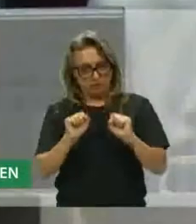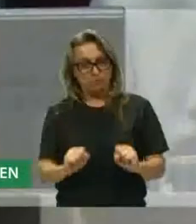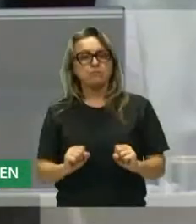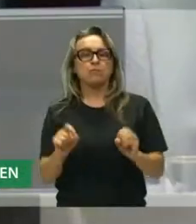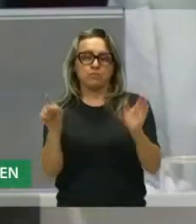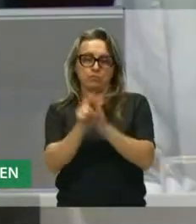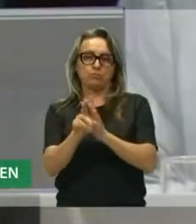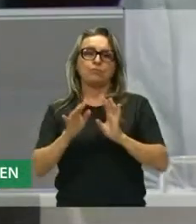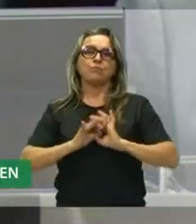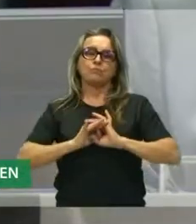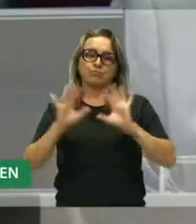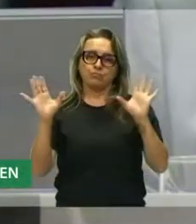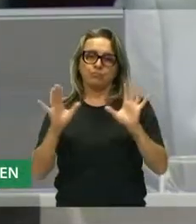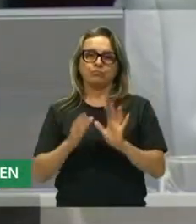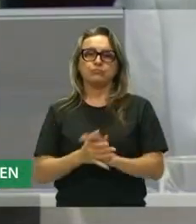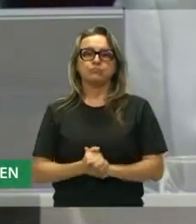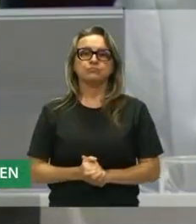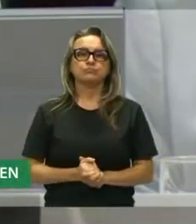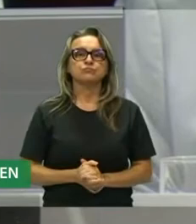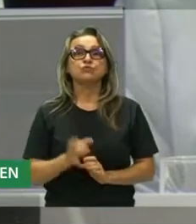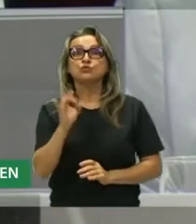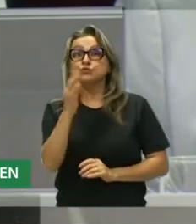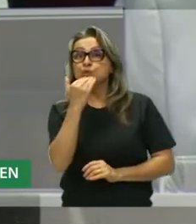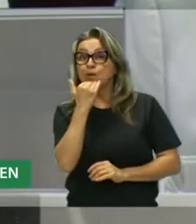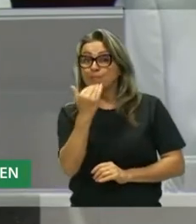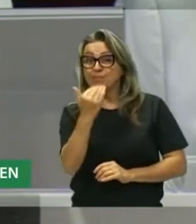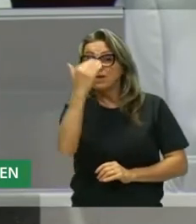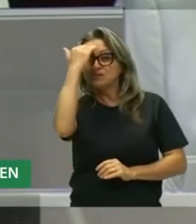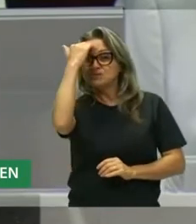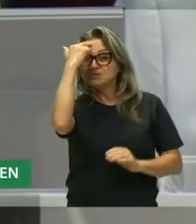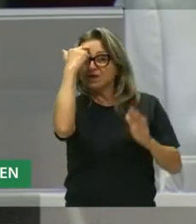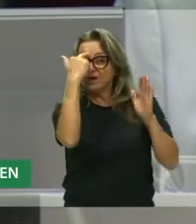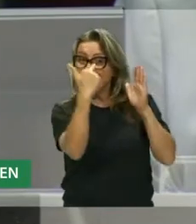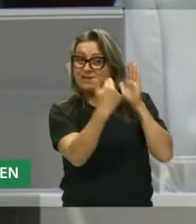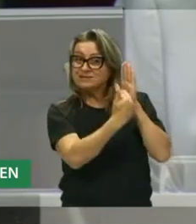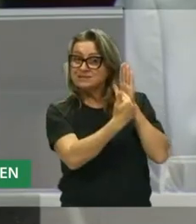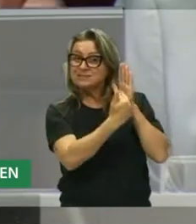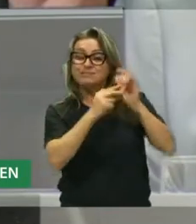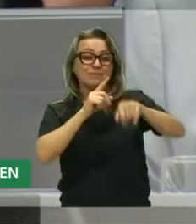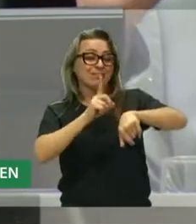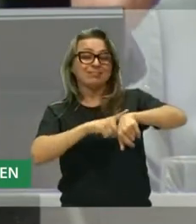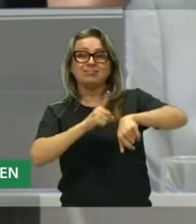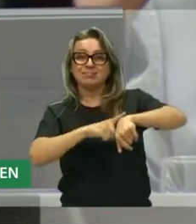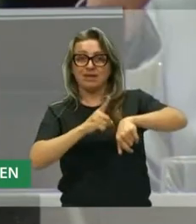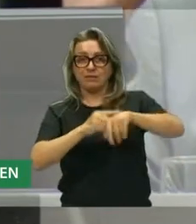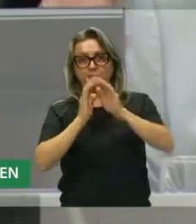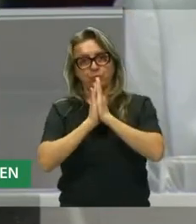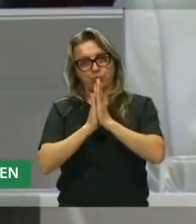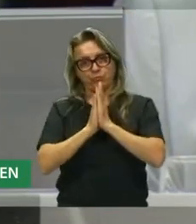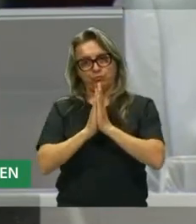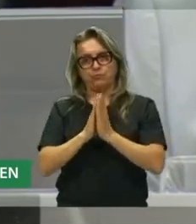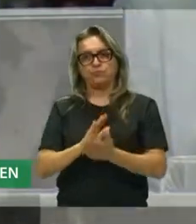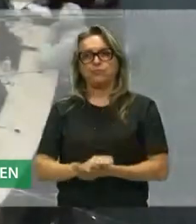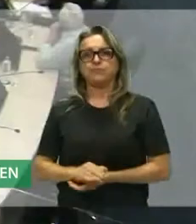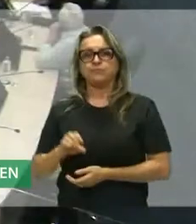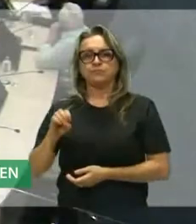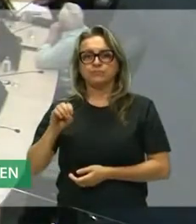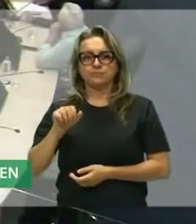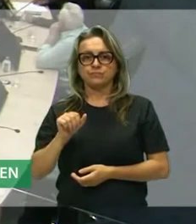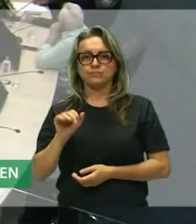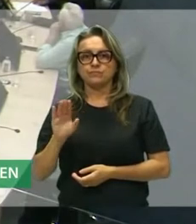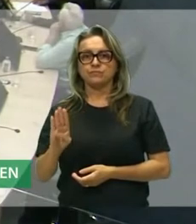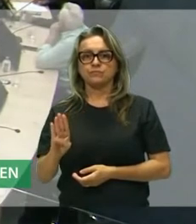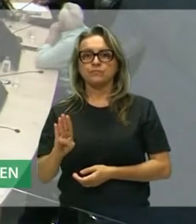fiquem à vontade, tá? Só peço que a gente respeite o tempo ali para fazer as perguntas, tá? OAB?